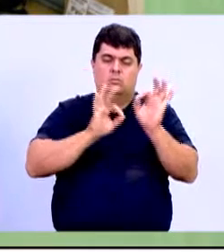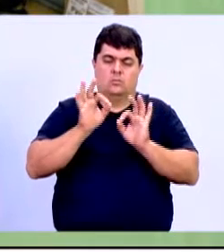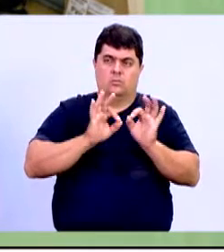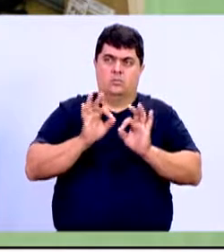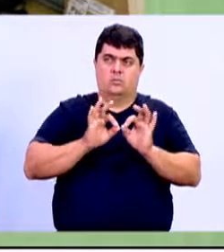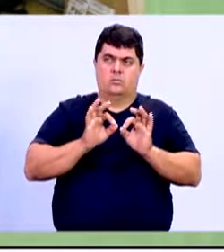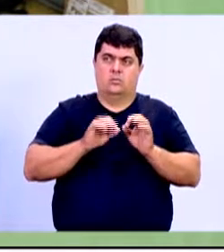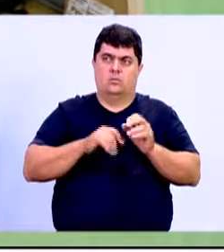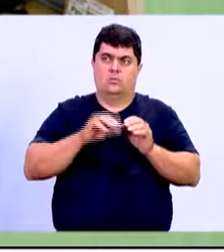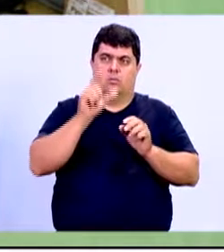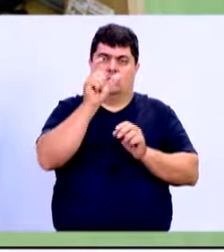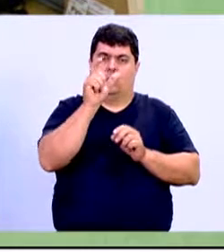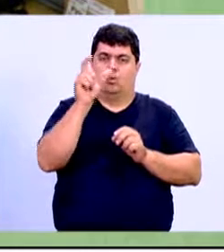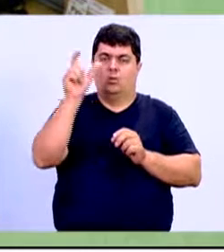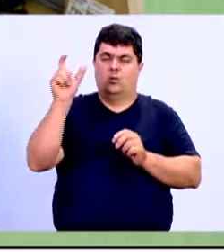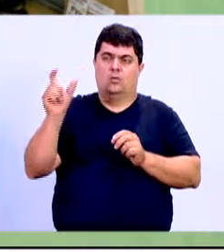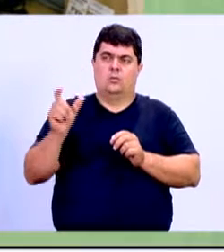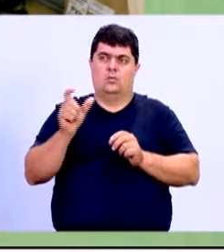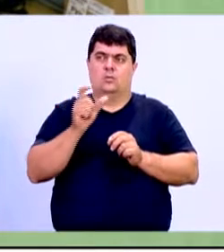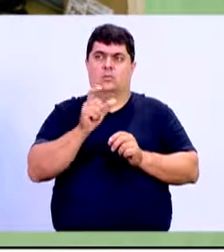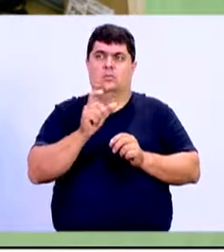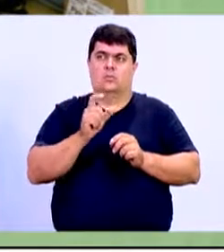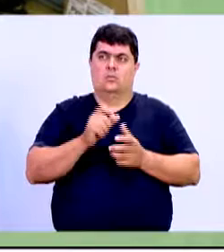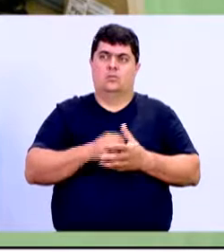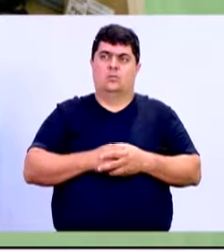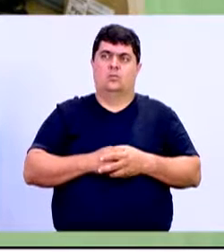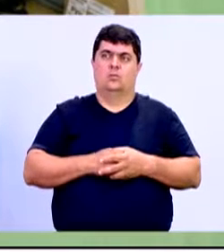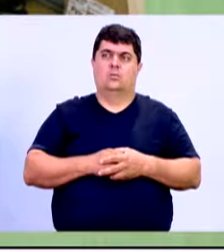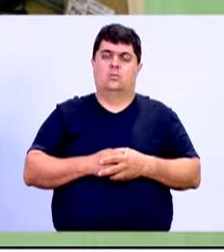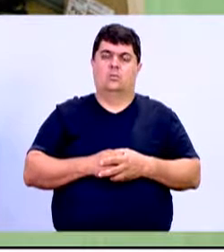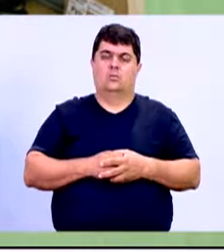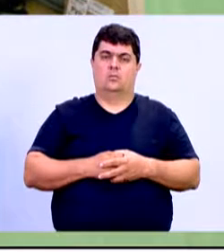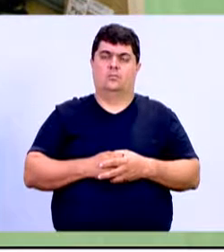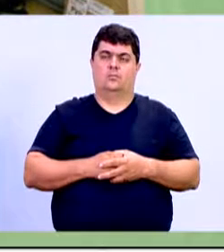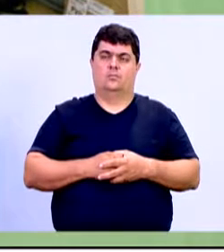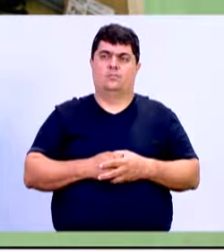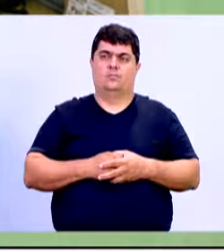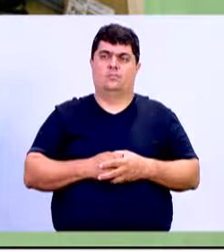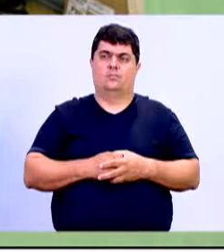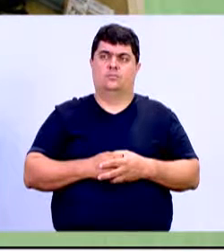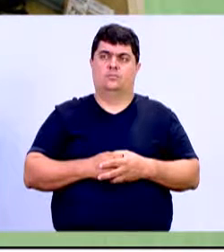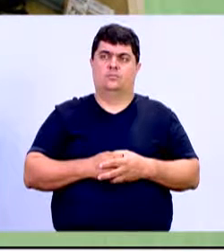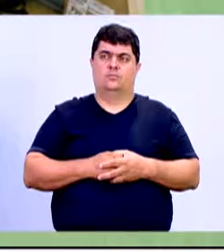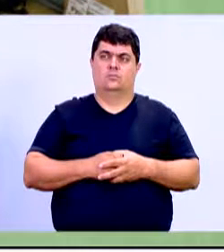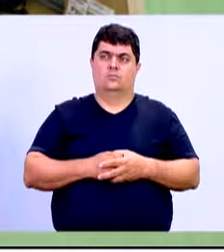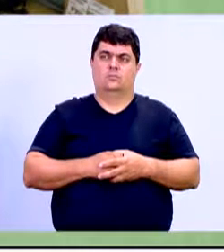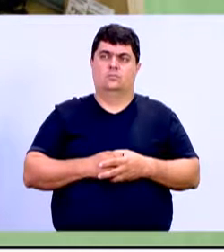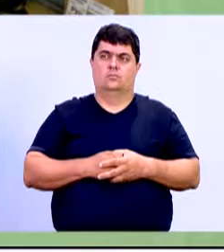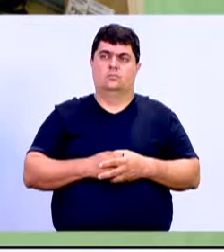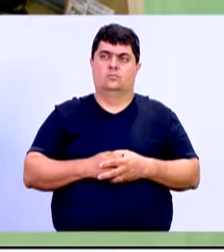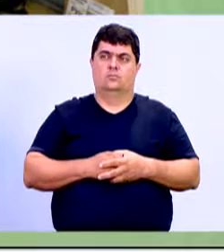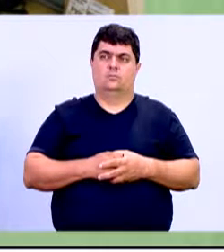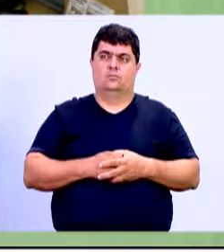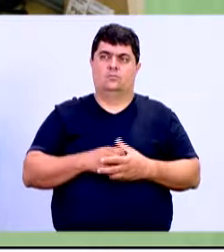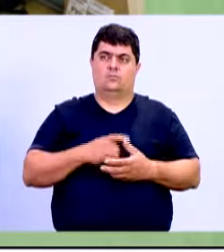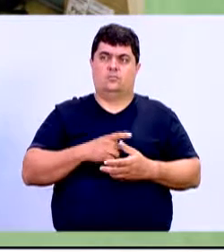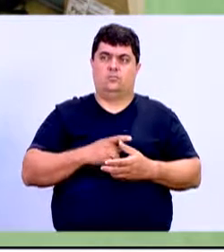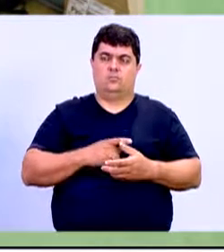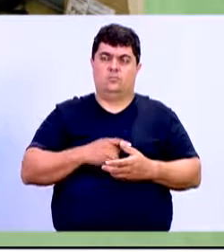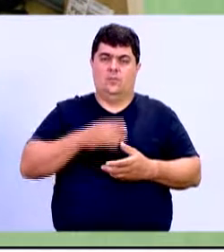post-its aqui, ó. Veja que tem os post-its cor-de-rosa aqui fixados, tá? E aí nós temos aqui